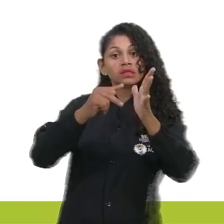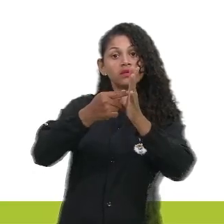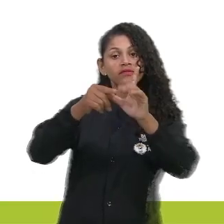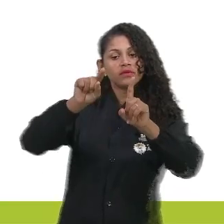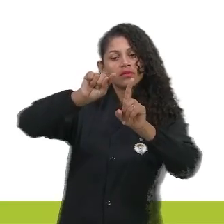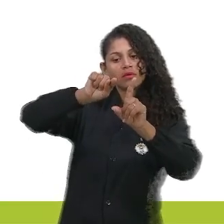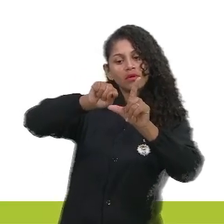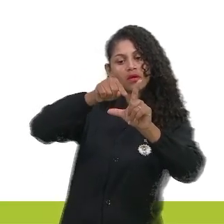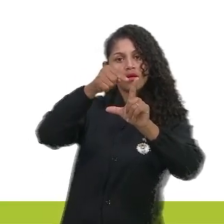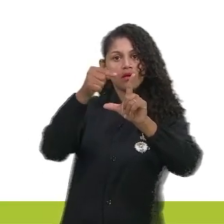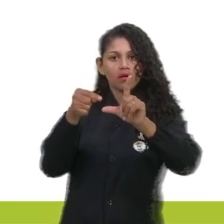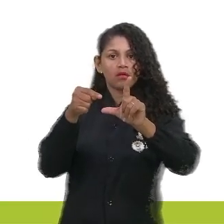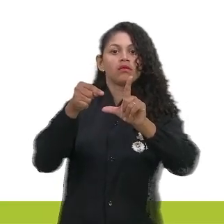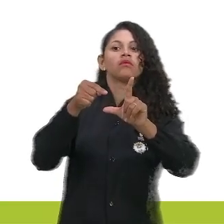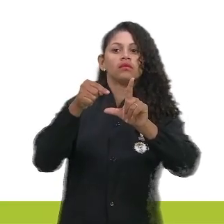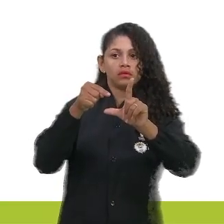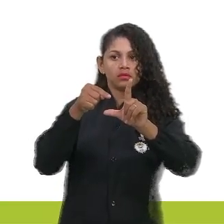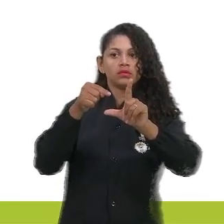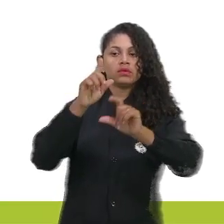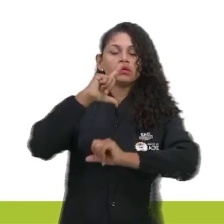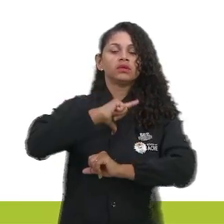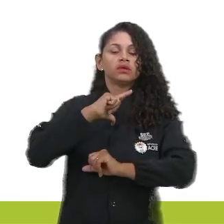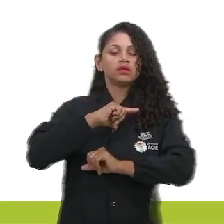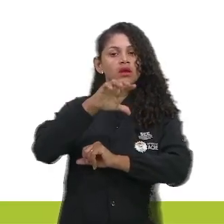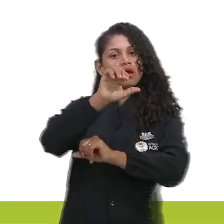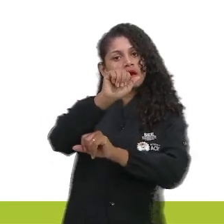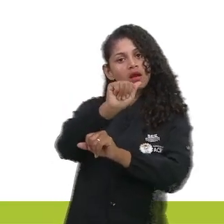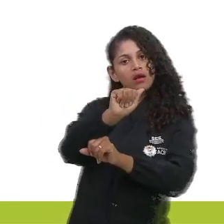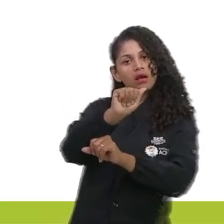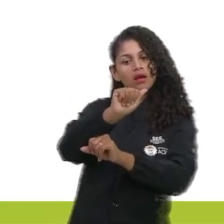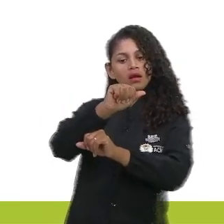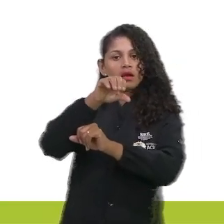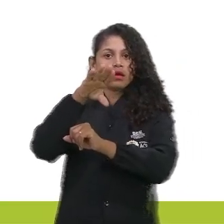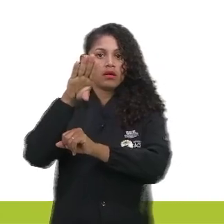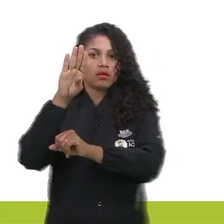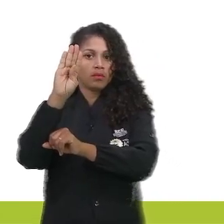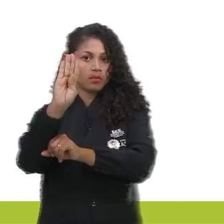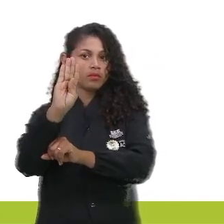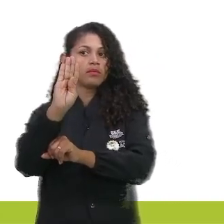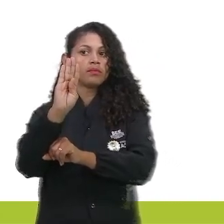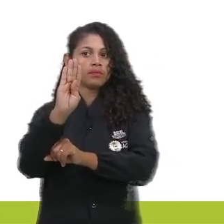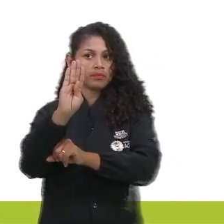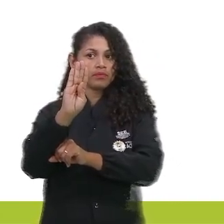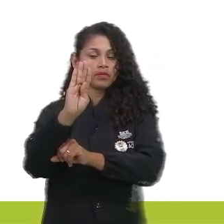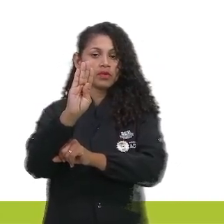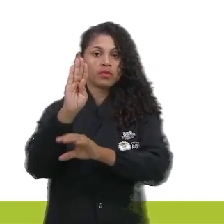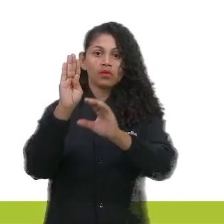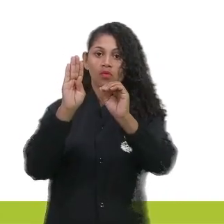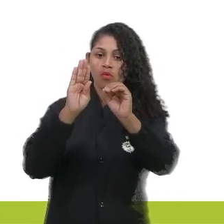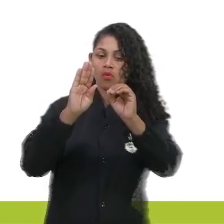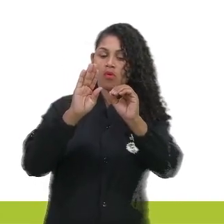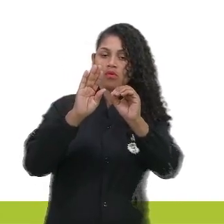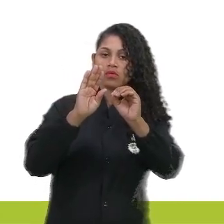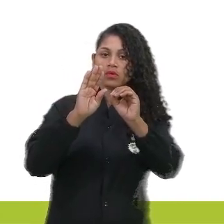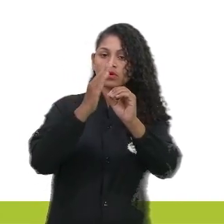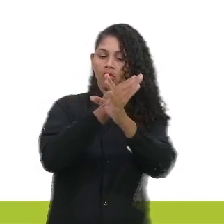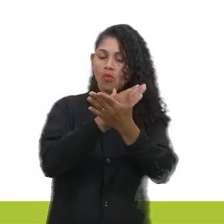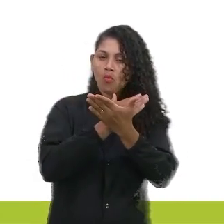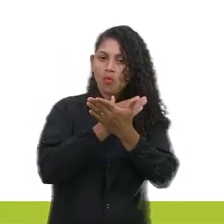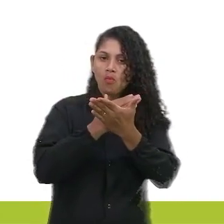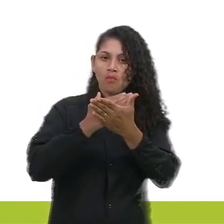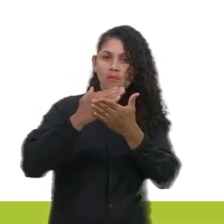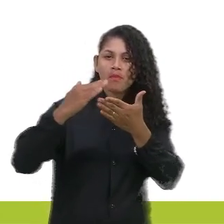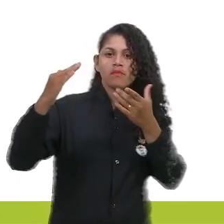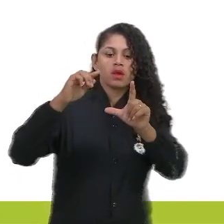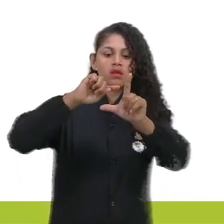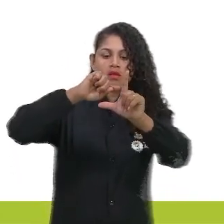o ponto A e o ponto B na circunferência e o ponto O aqui, que é a origem da circunferência, o centro. Aí